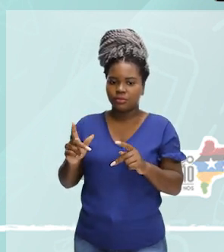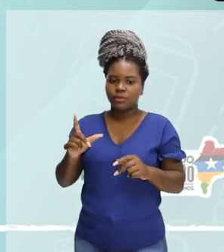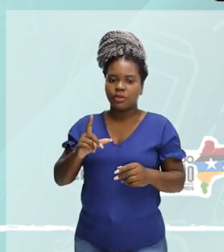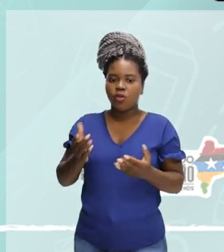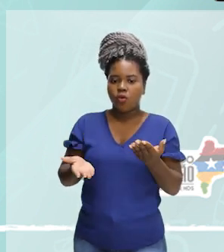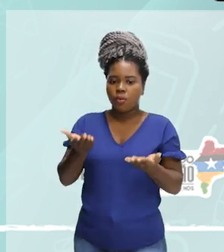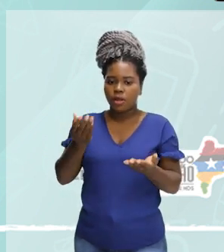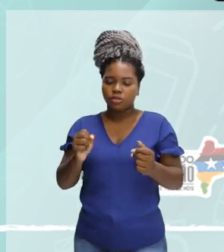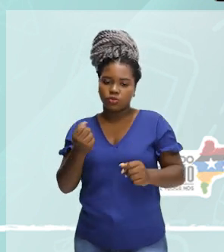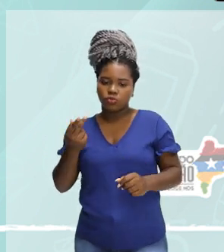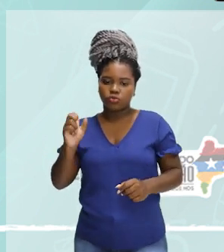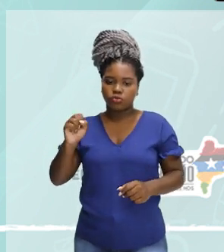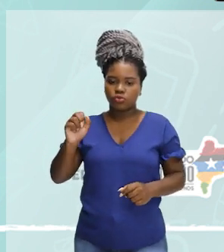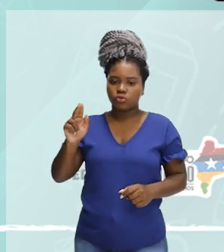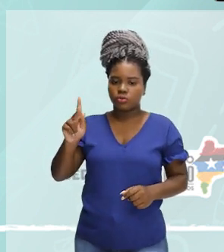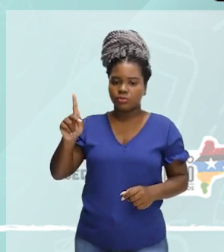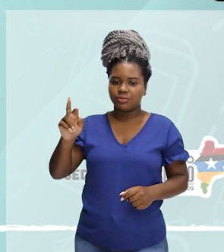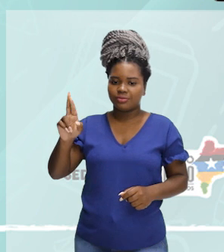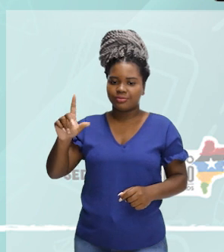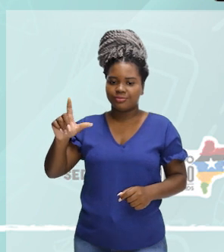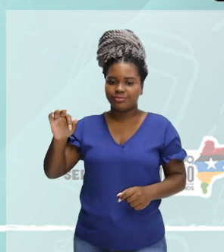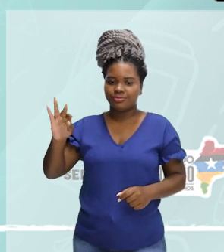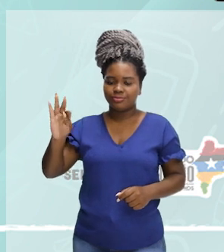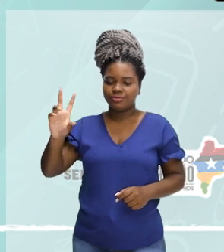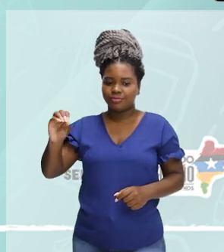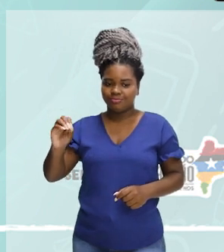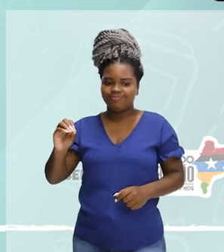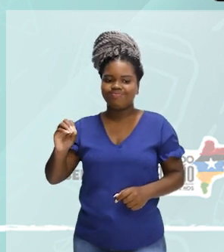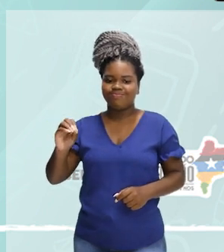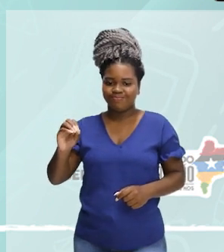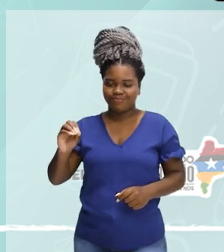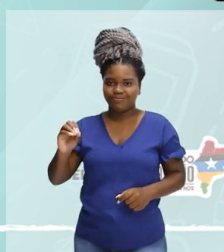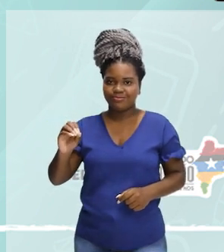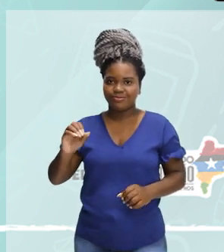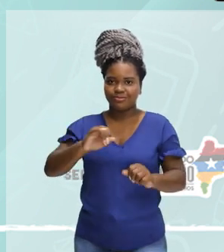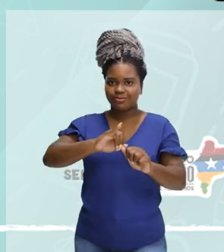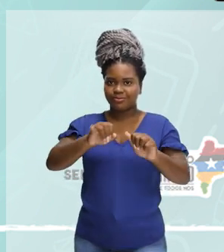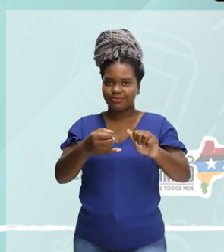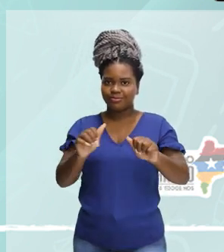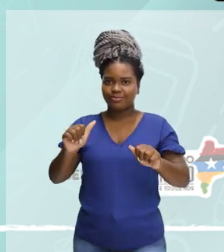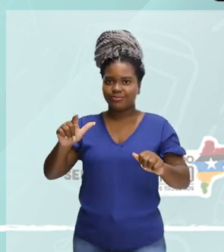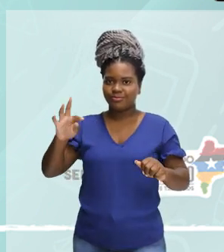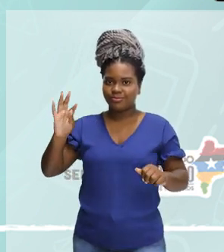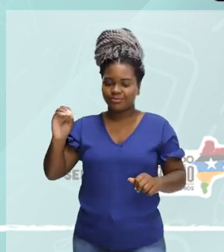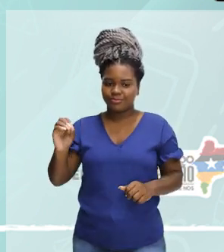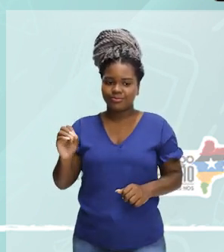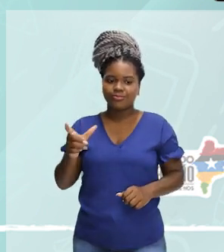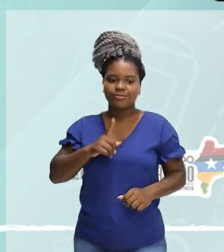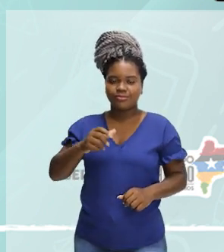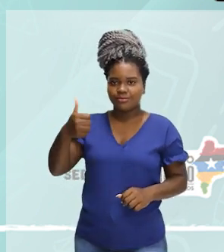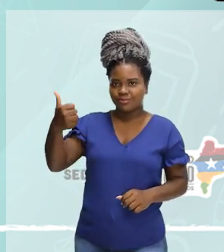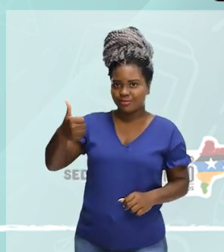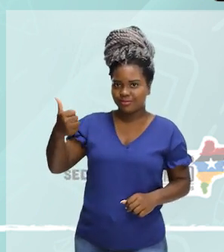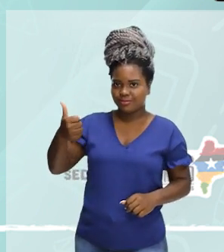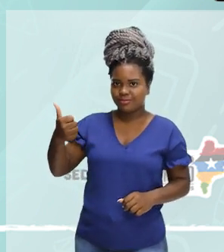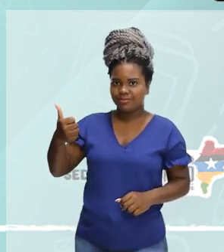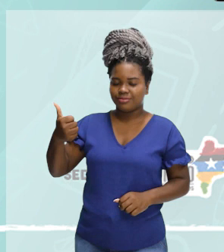superlativa para o termo alto, para o adjetivo alto. Então, Rebeca